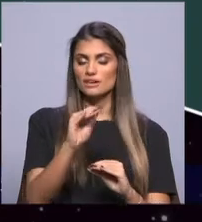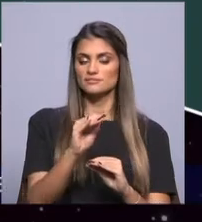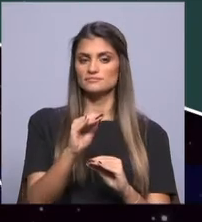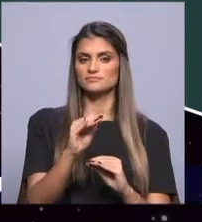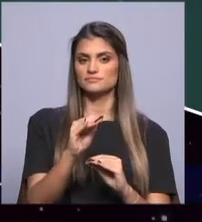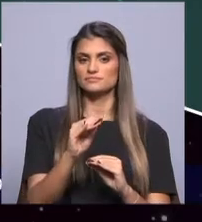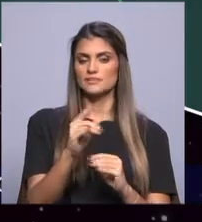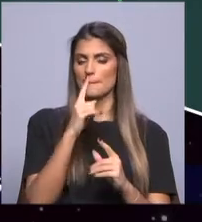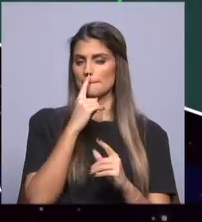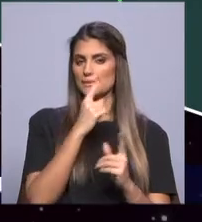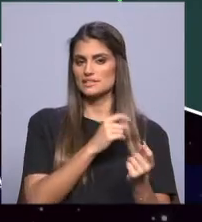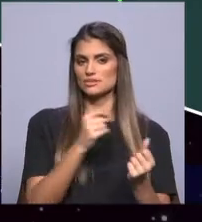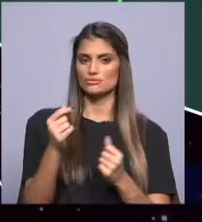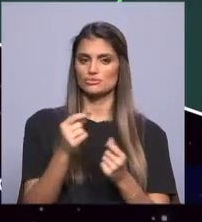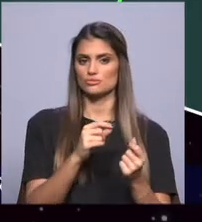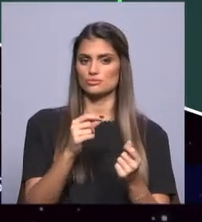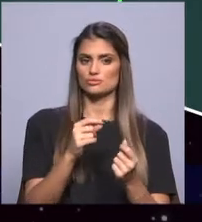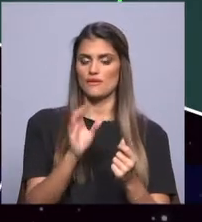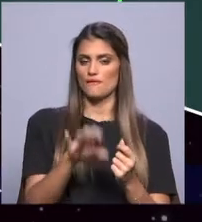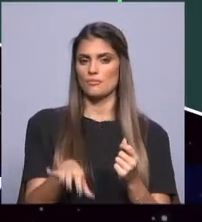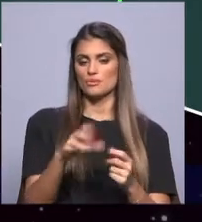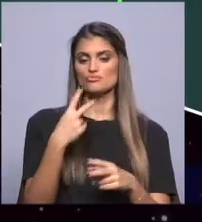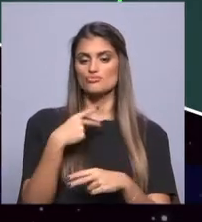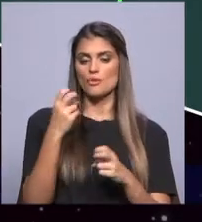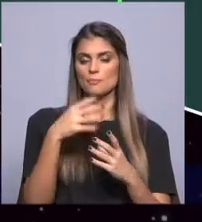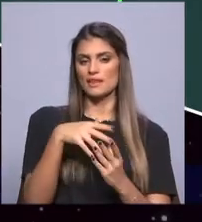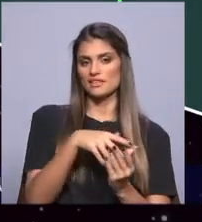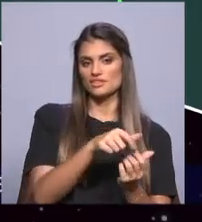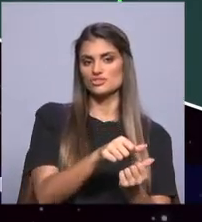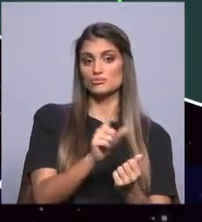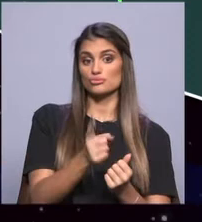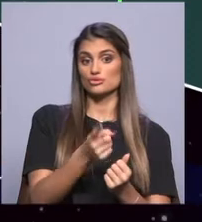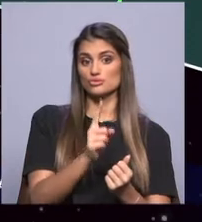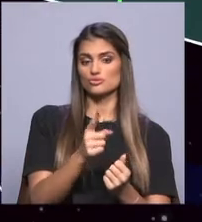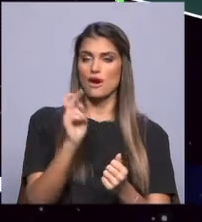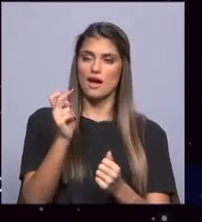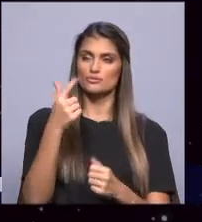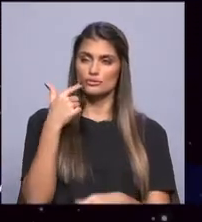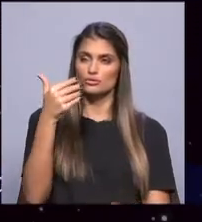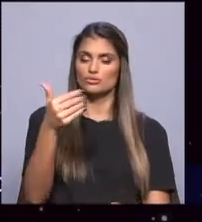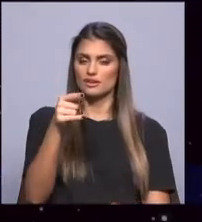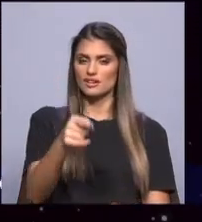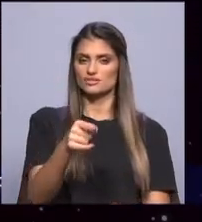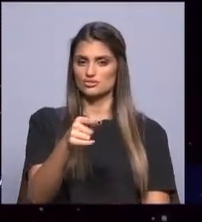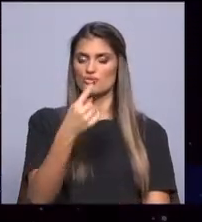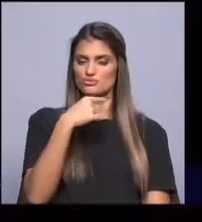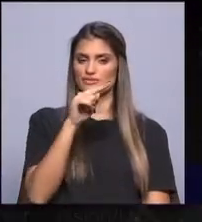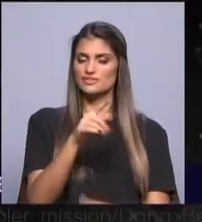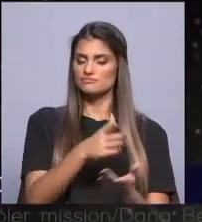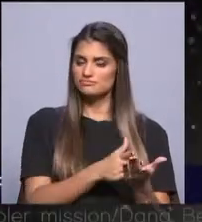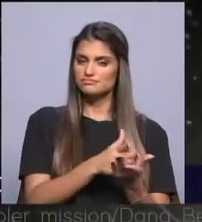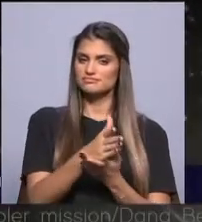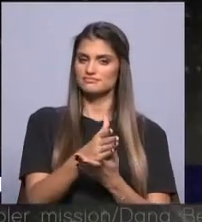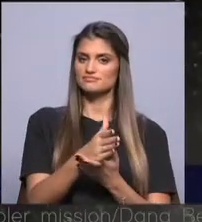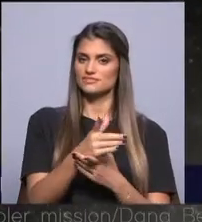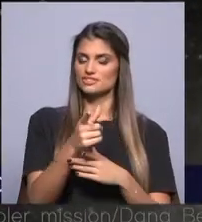lua, é muito parecida com o método que temos para detectar planetas. E, portanto, só daqui a muitos anos é que este planeta volta a passar à frente da sua